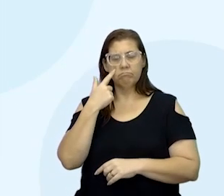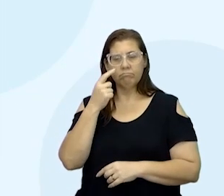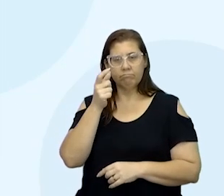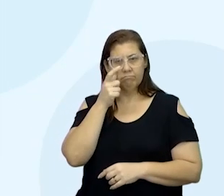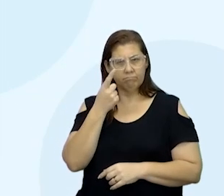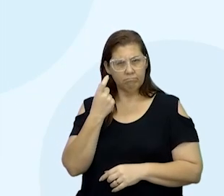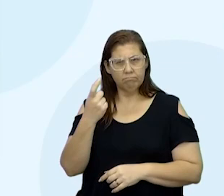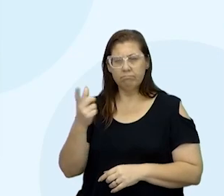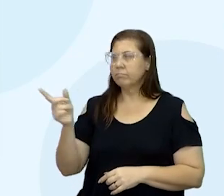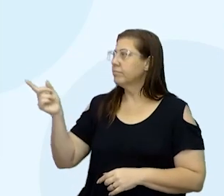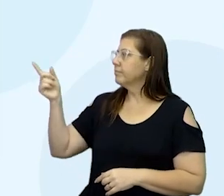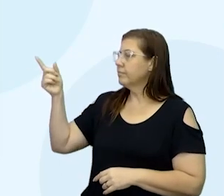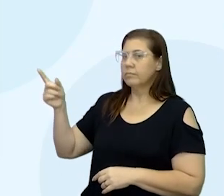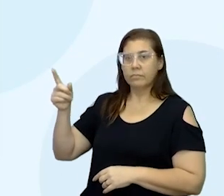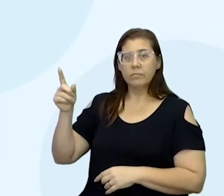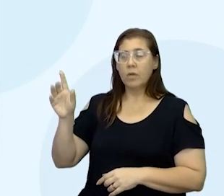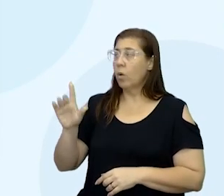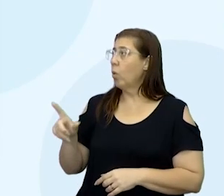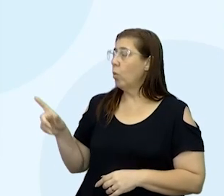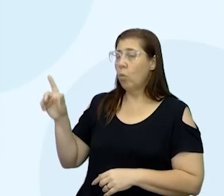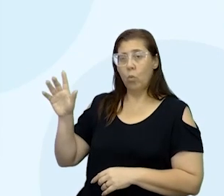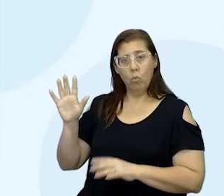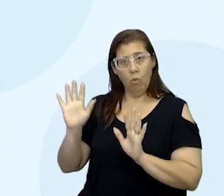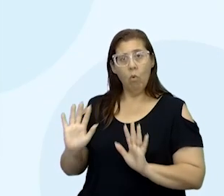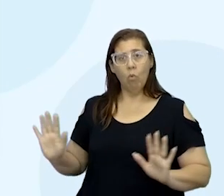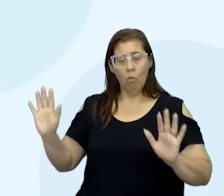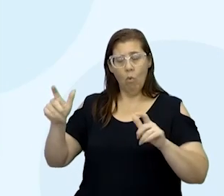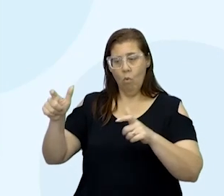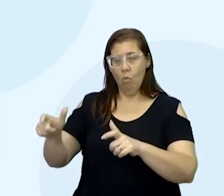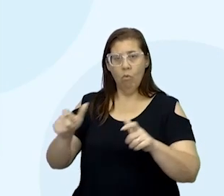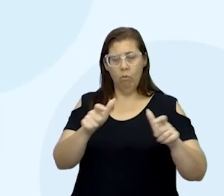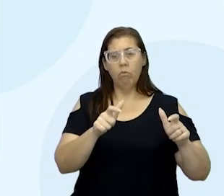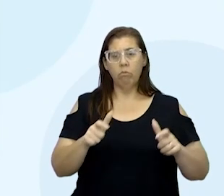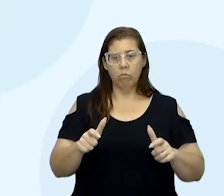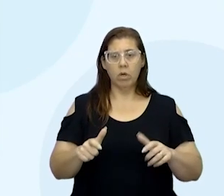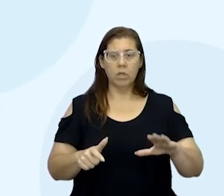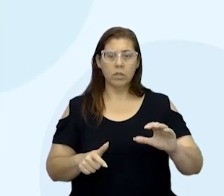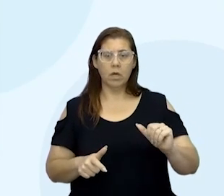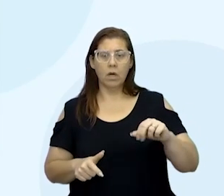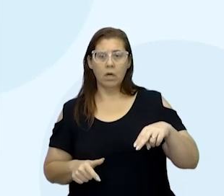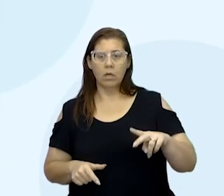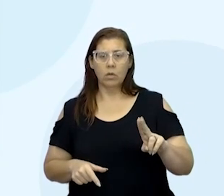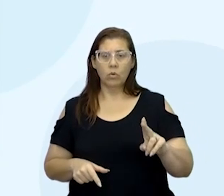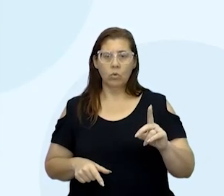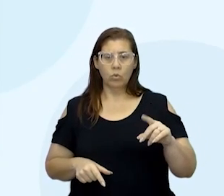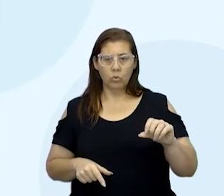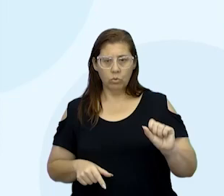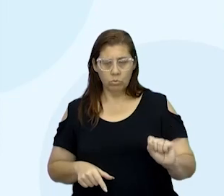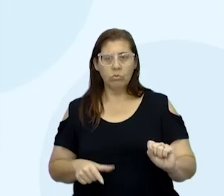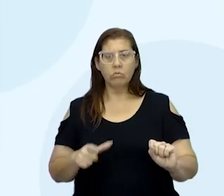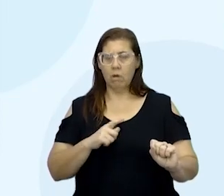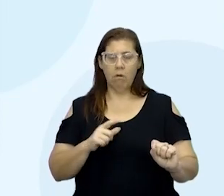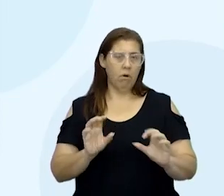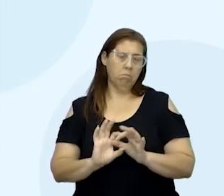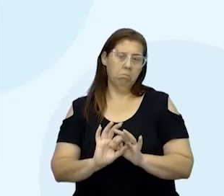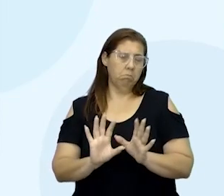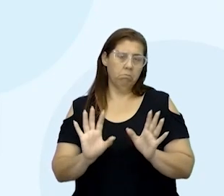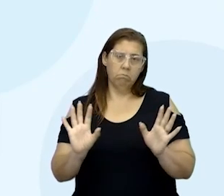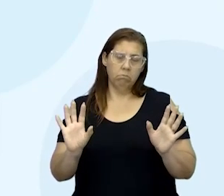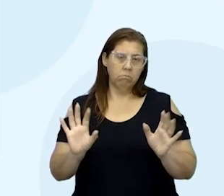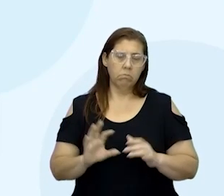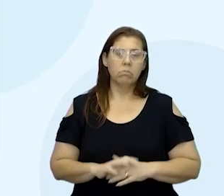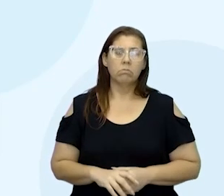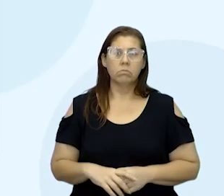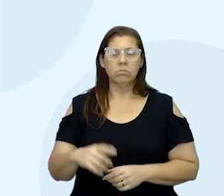mostra o território de Canudos, né? Então a cidade de Canudos, que era uma cidade autônoma, né,